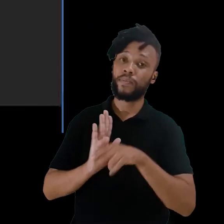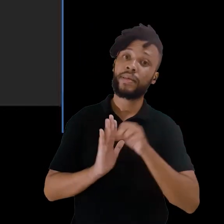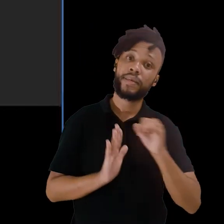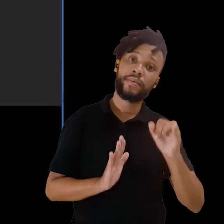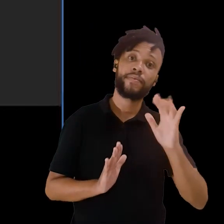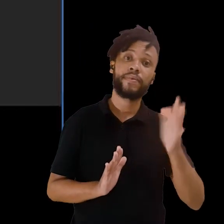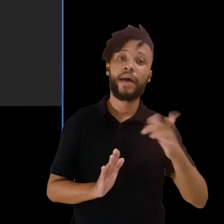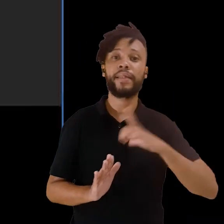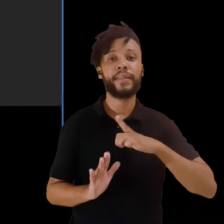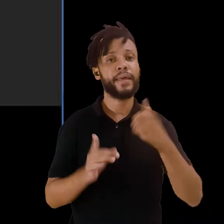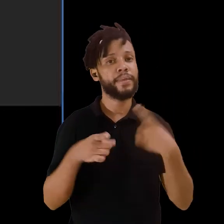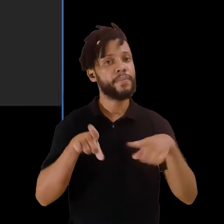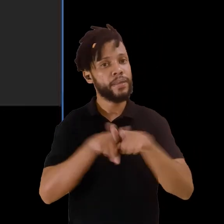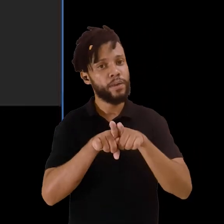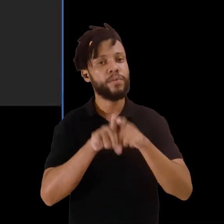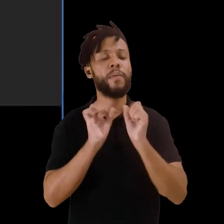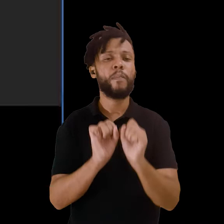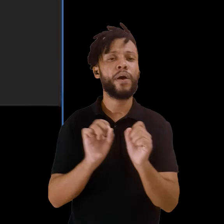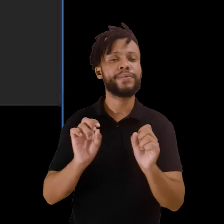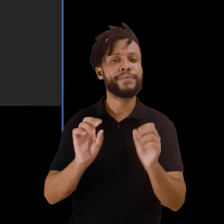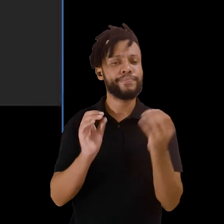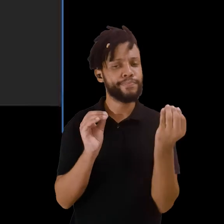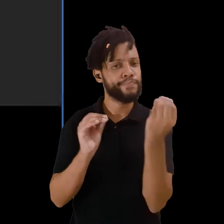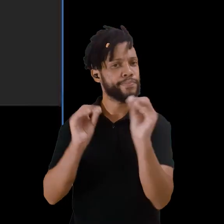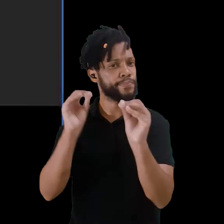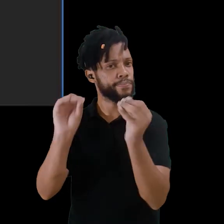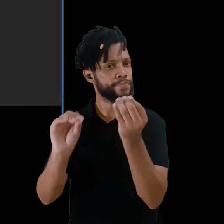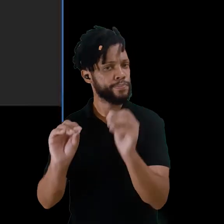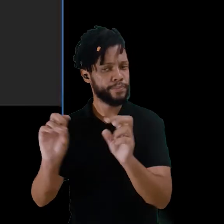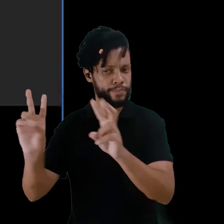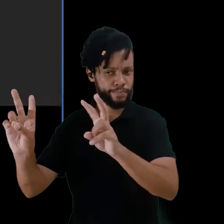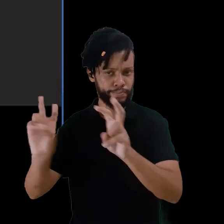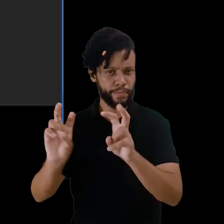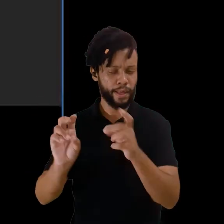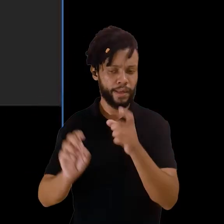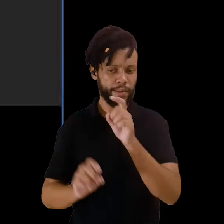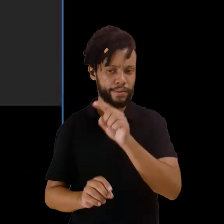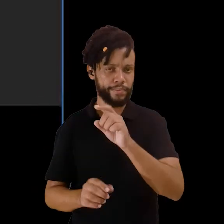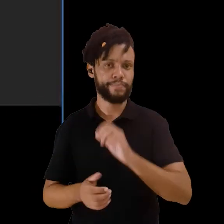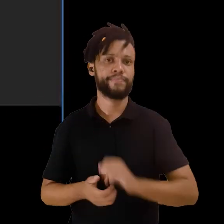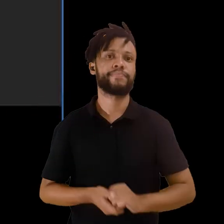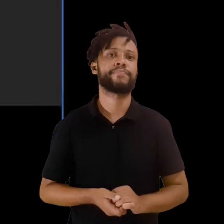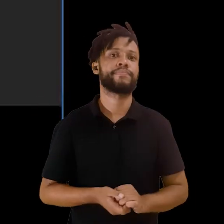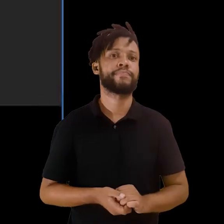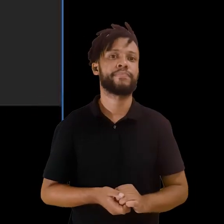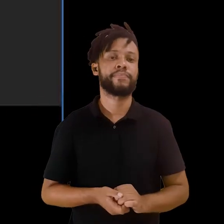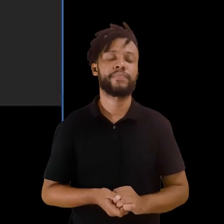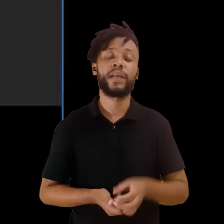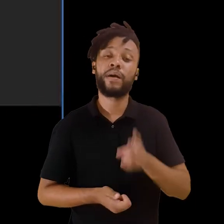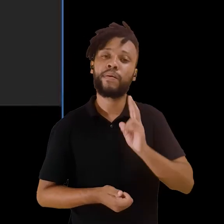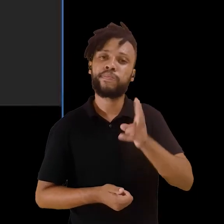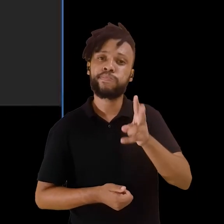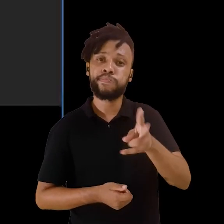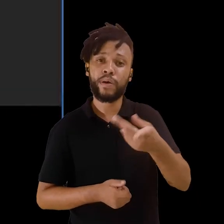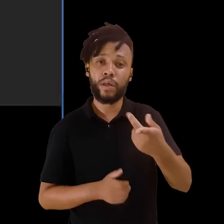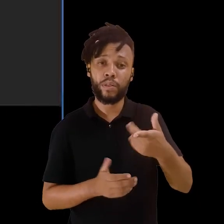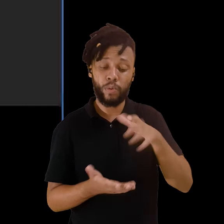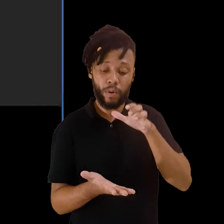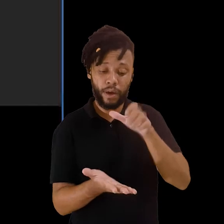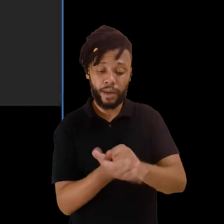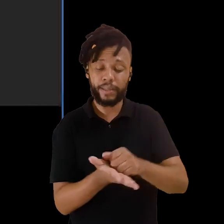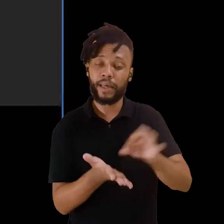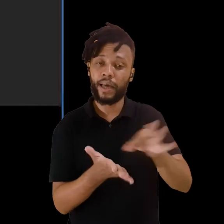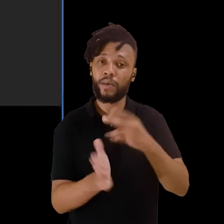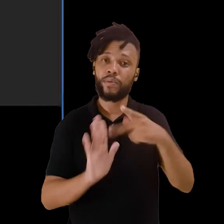tenha esses parceiros, você pode citar aqui, tá? Então, continuando o cadastro do projeto, a